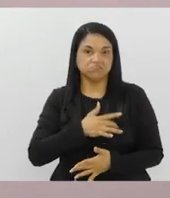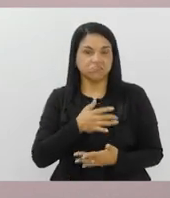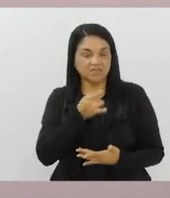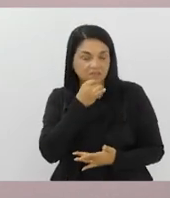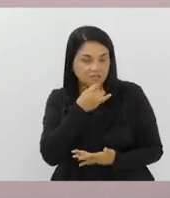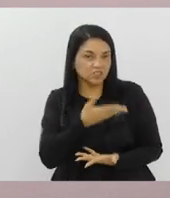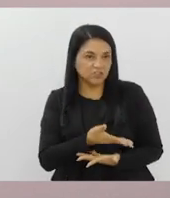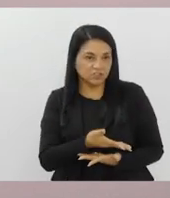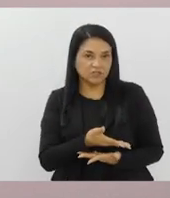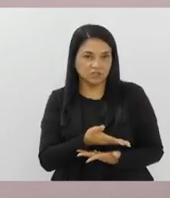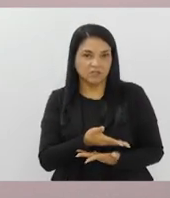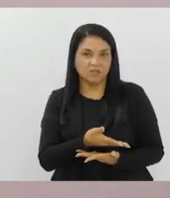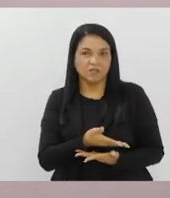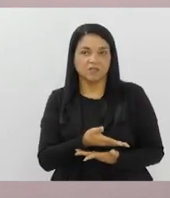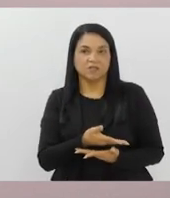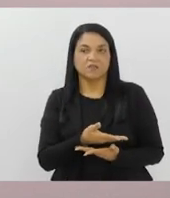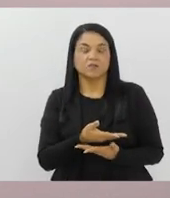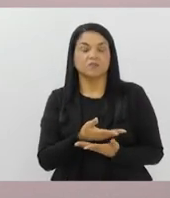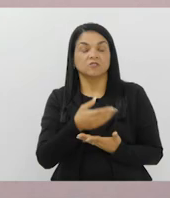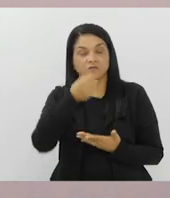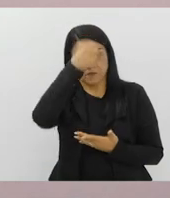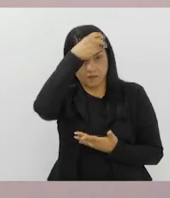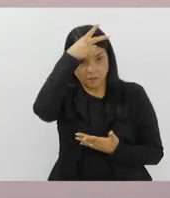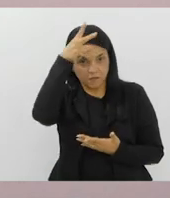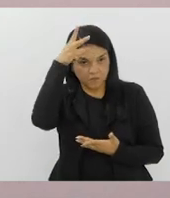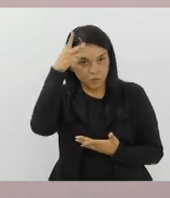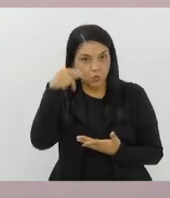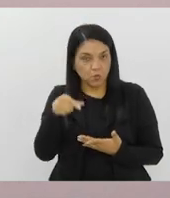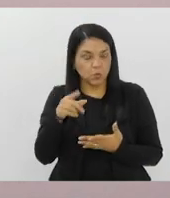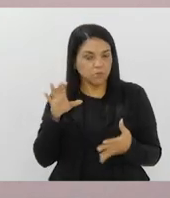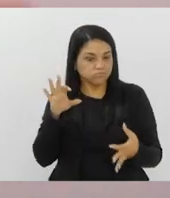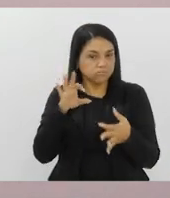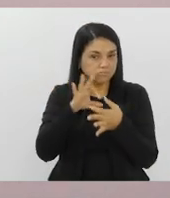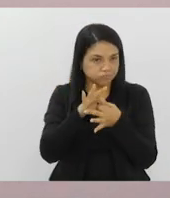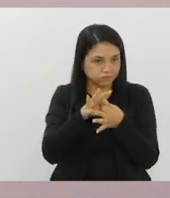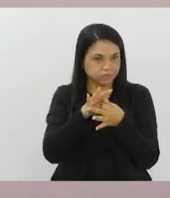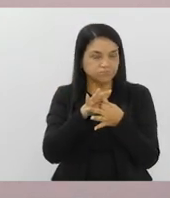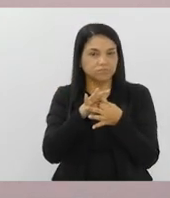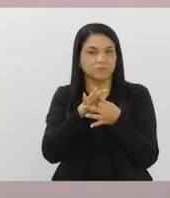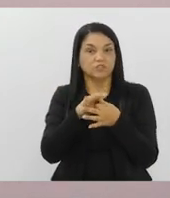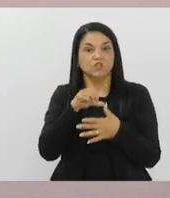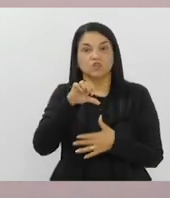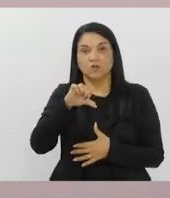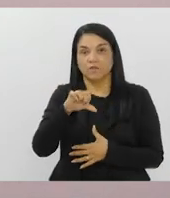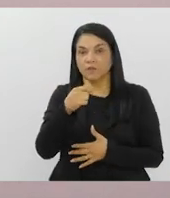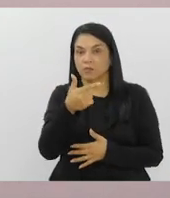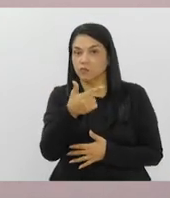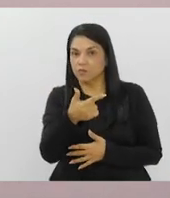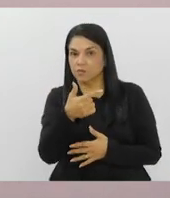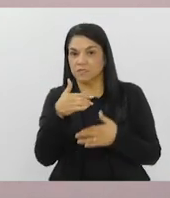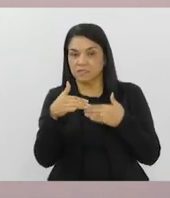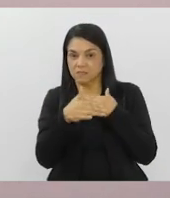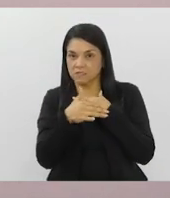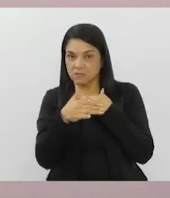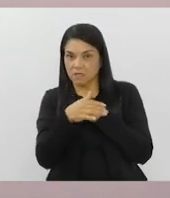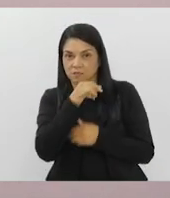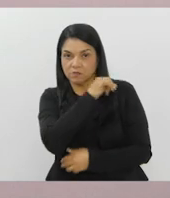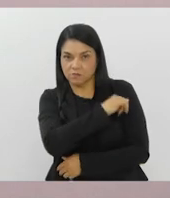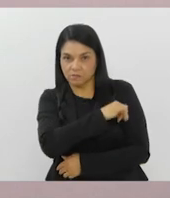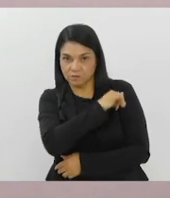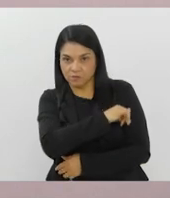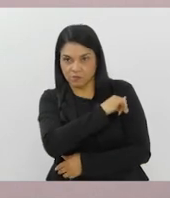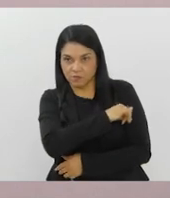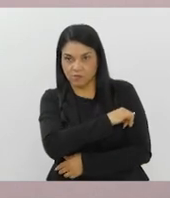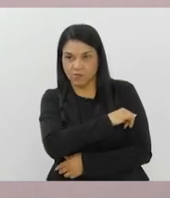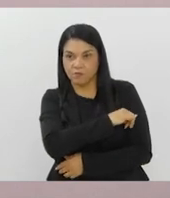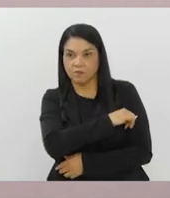fala de implicar as prefeituras, né, de 92 cidades do estado do Rio de Janeiro,